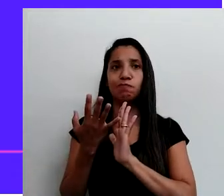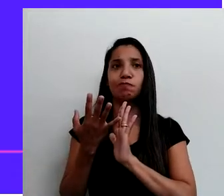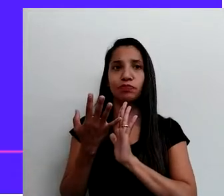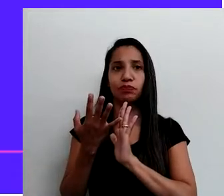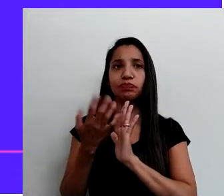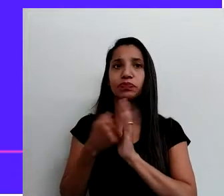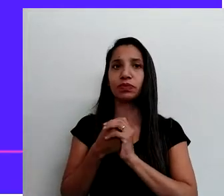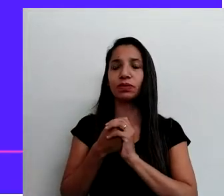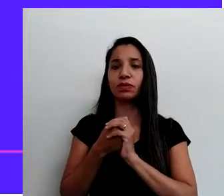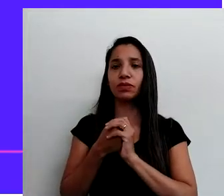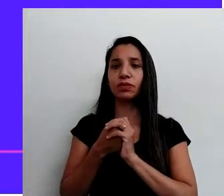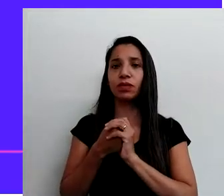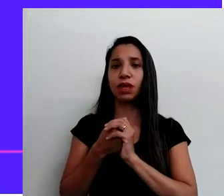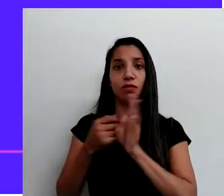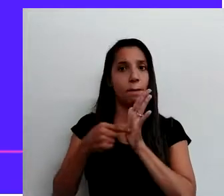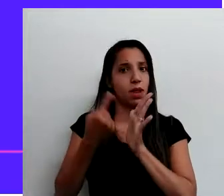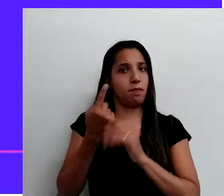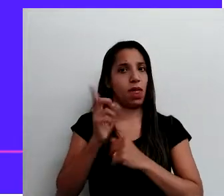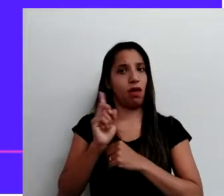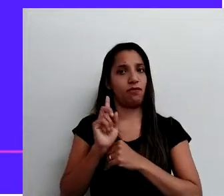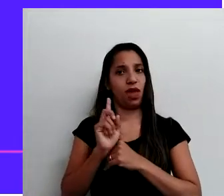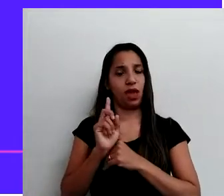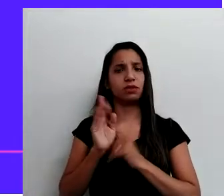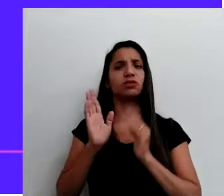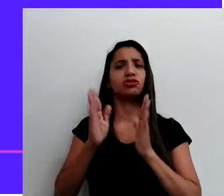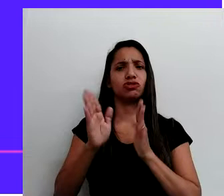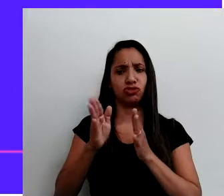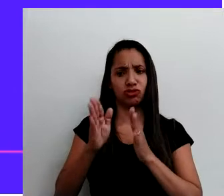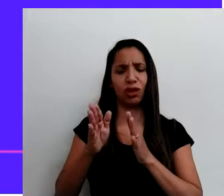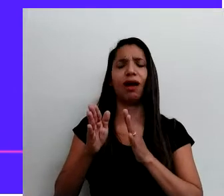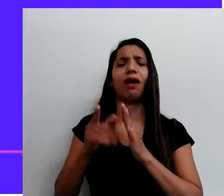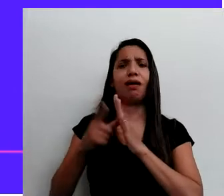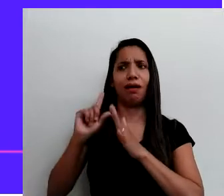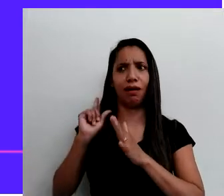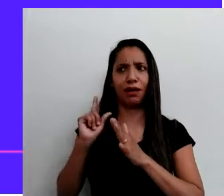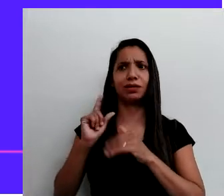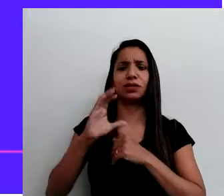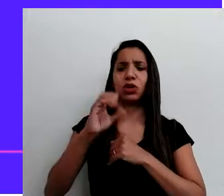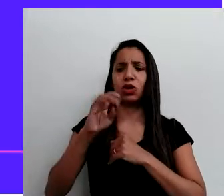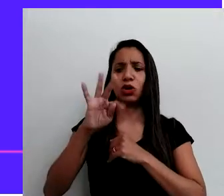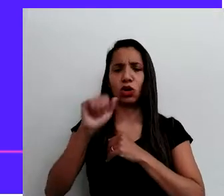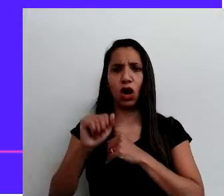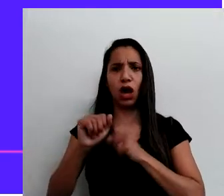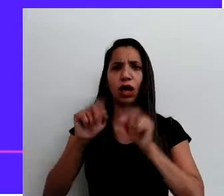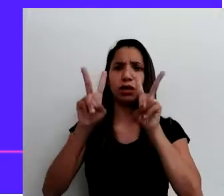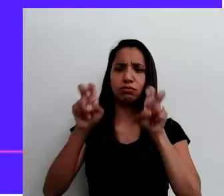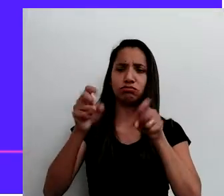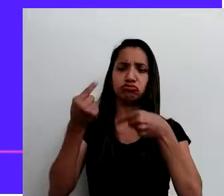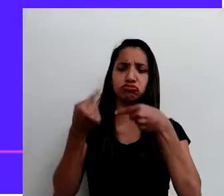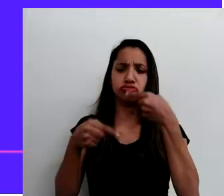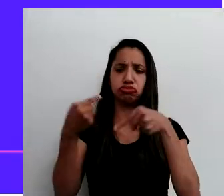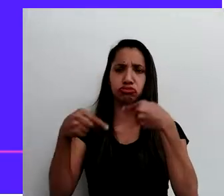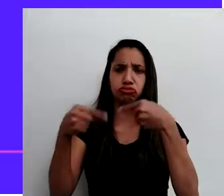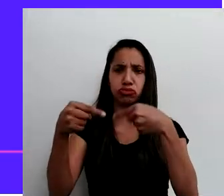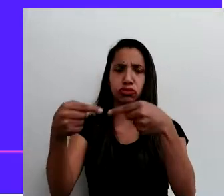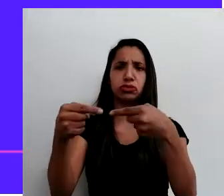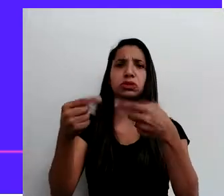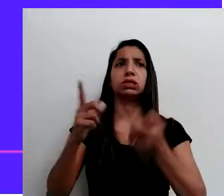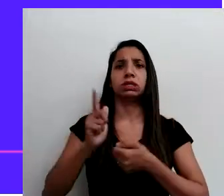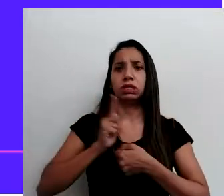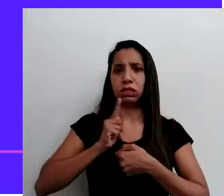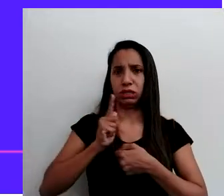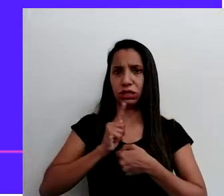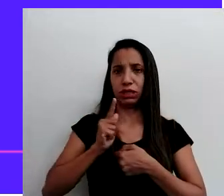Não foi a primeira vez, né, é claro que já tem diversos trabalhos aí de acadêmicos super